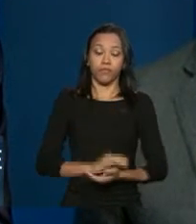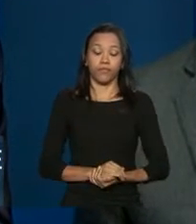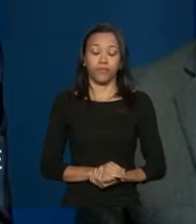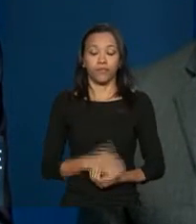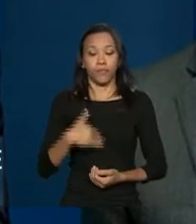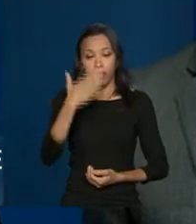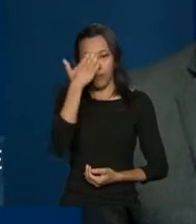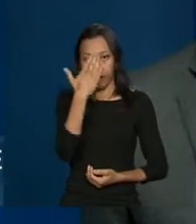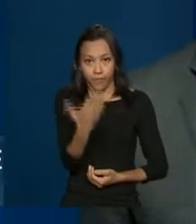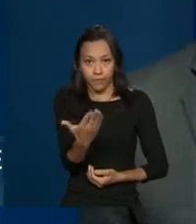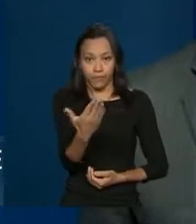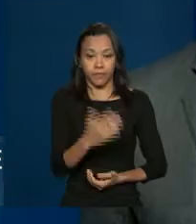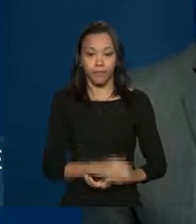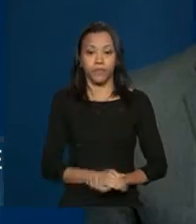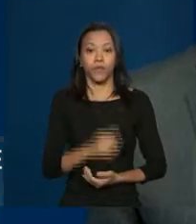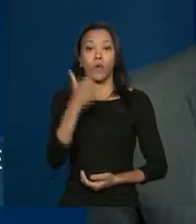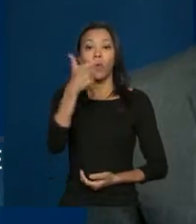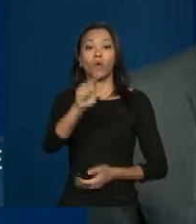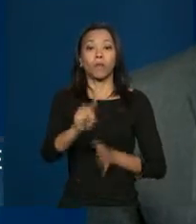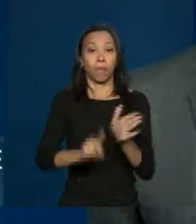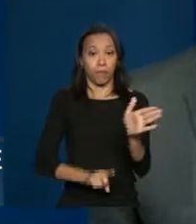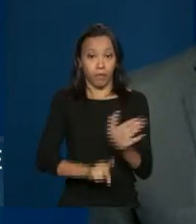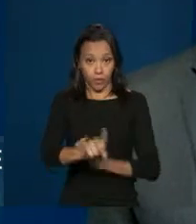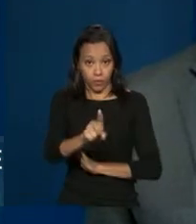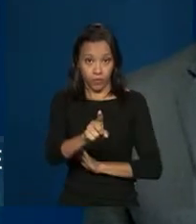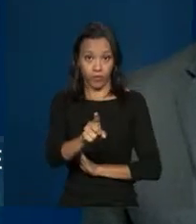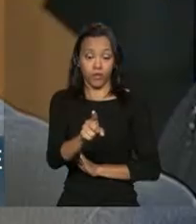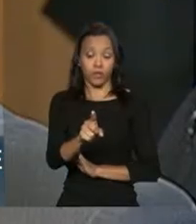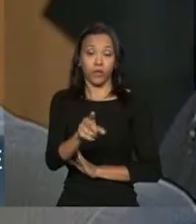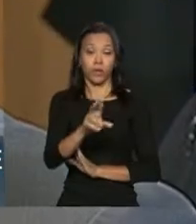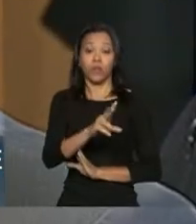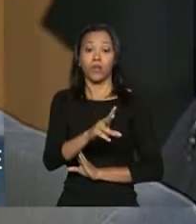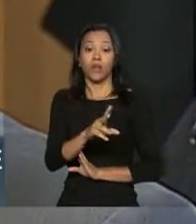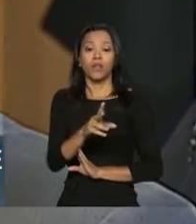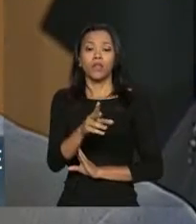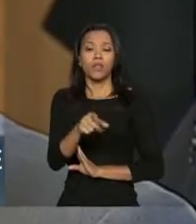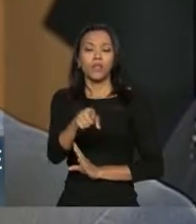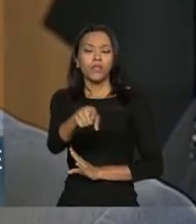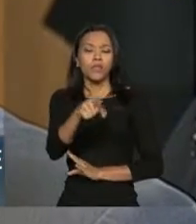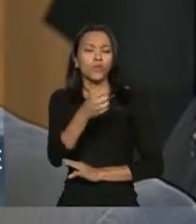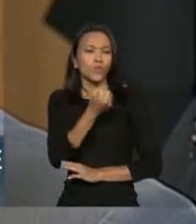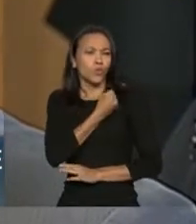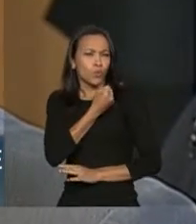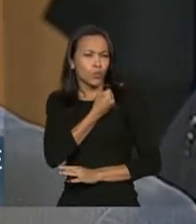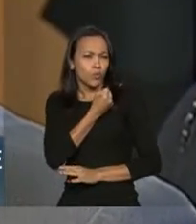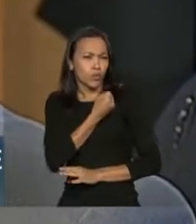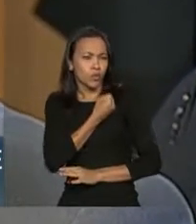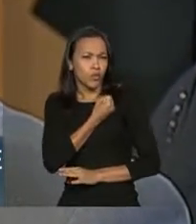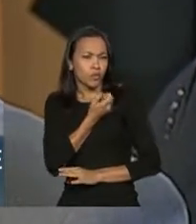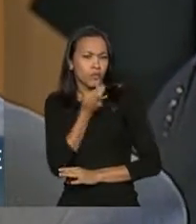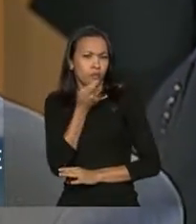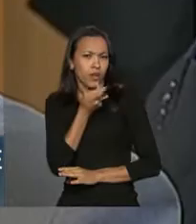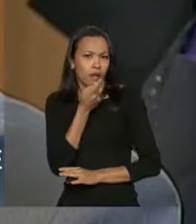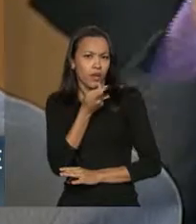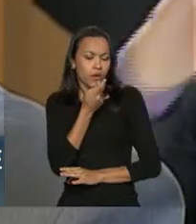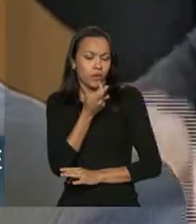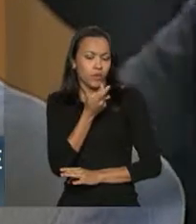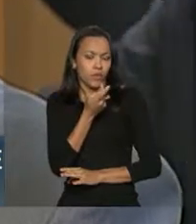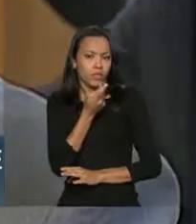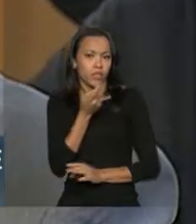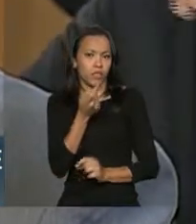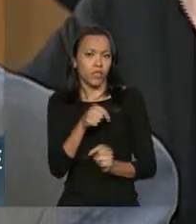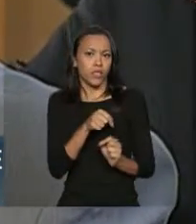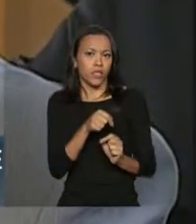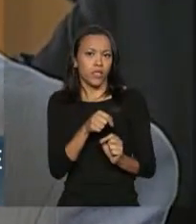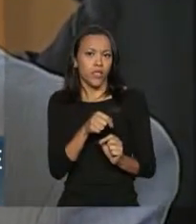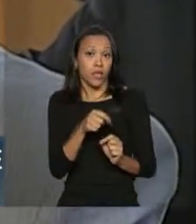Obrigado, cara. Rafael Gasparotto, da NBR. Bem, os números indicam que houve um aumento no número de operações e